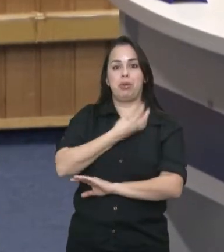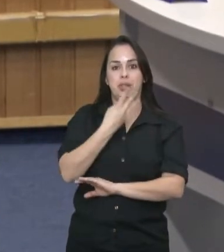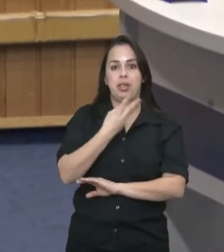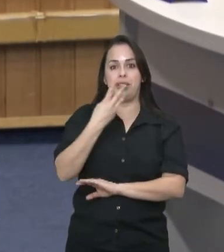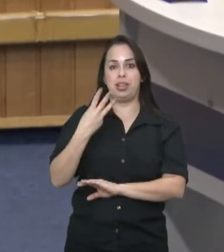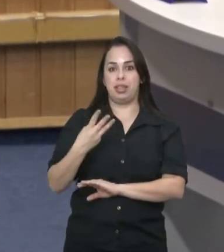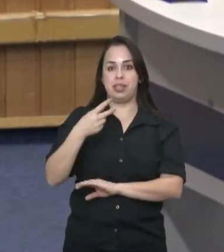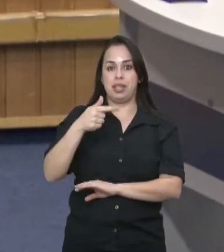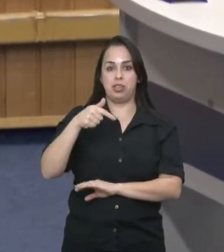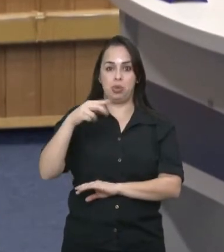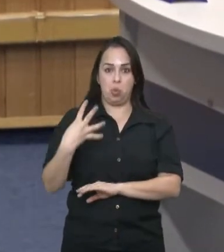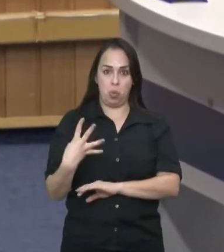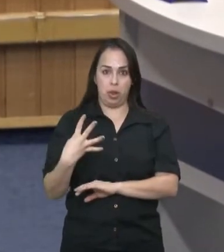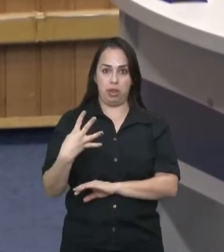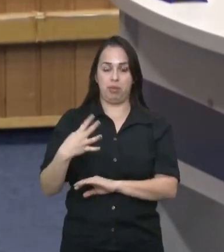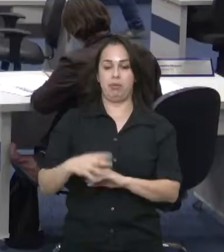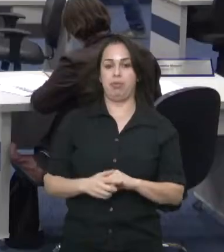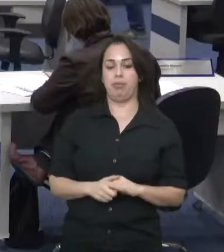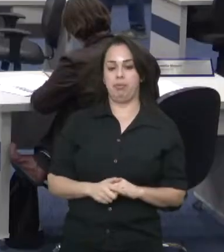3374.